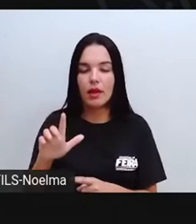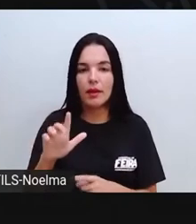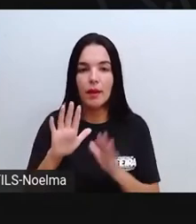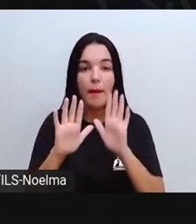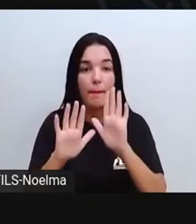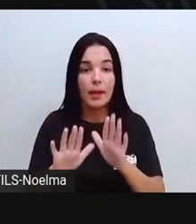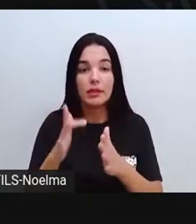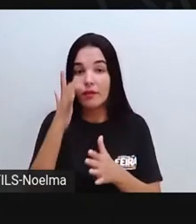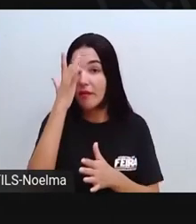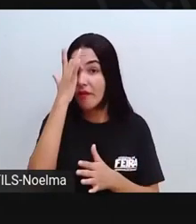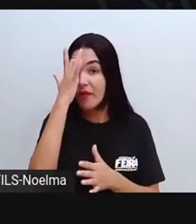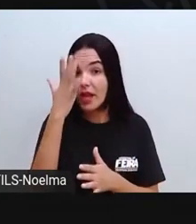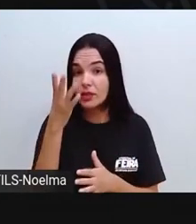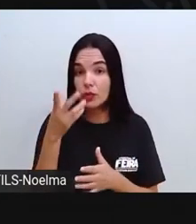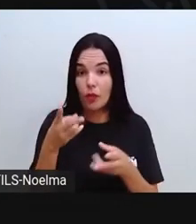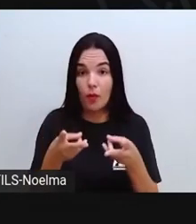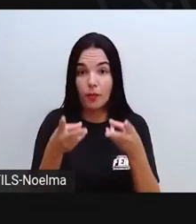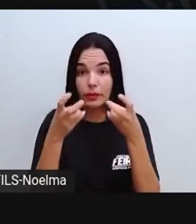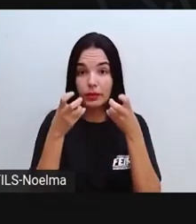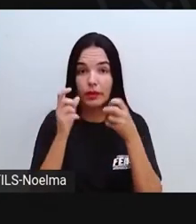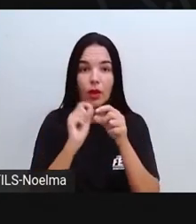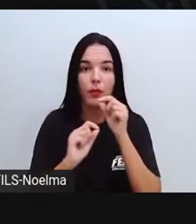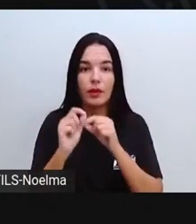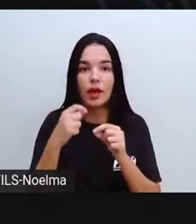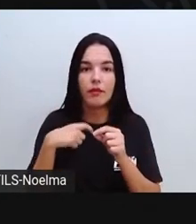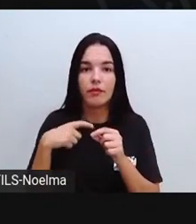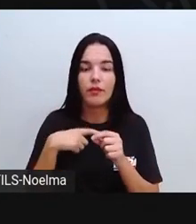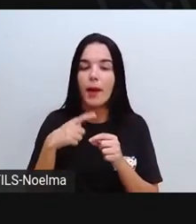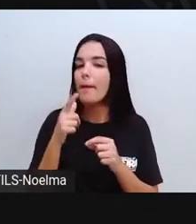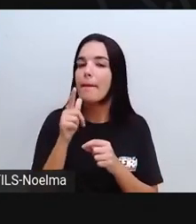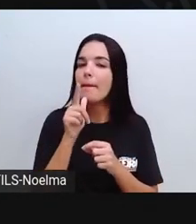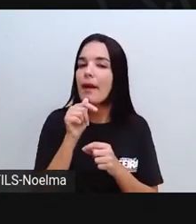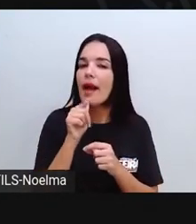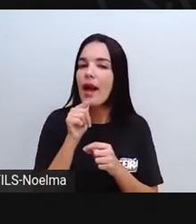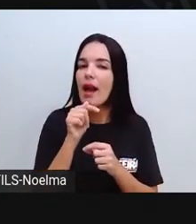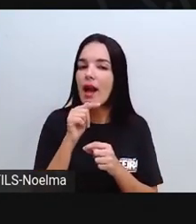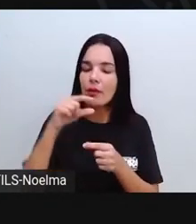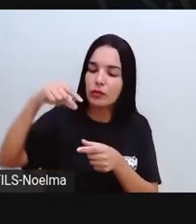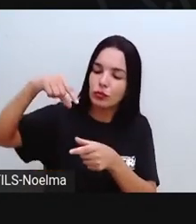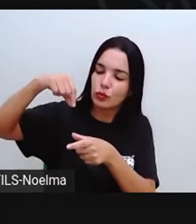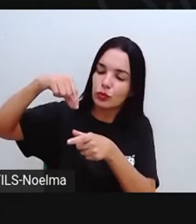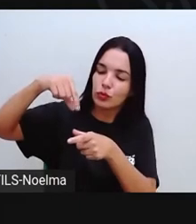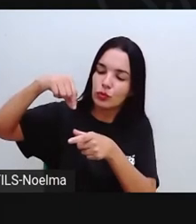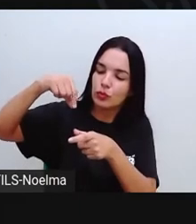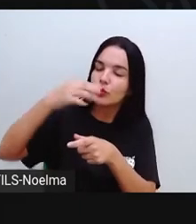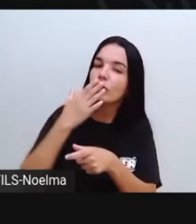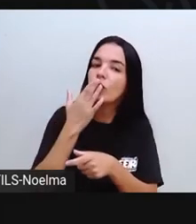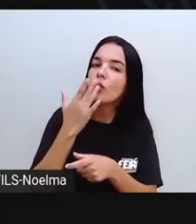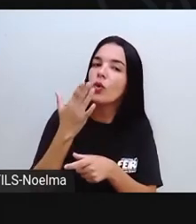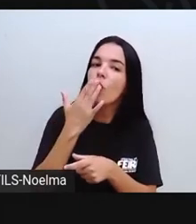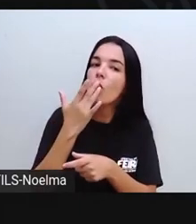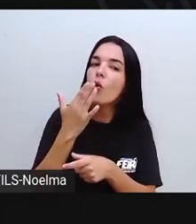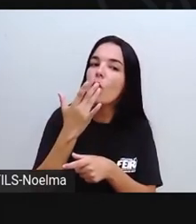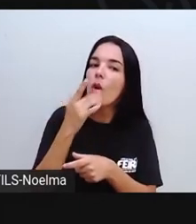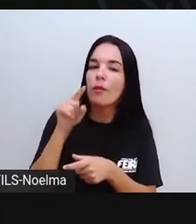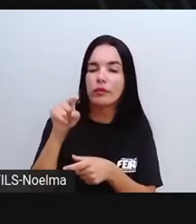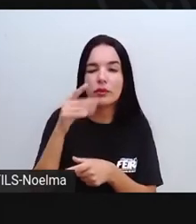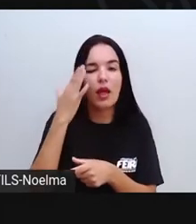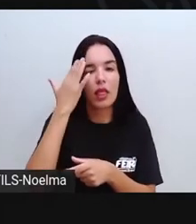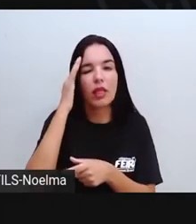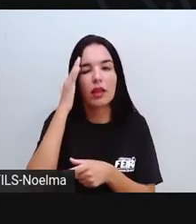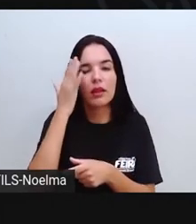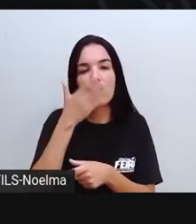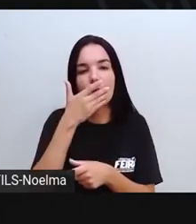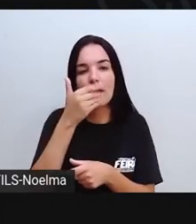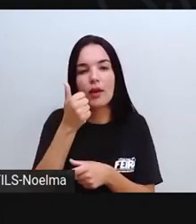vocês observarem aí, eu vou pintar essa água, vou utilizar aqui um corante para que vocês